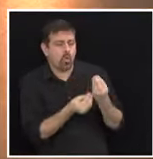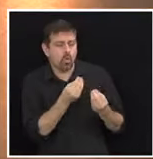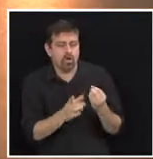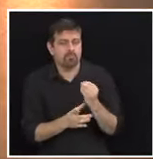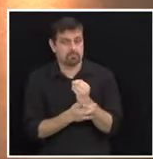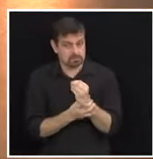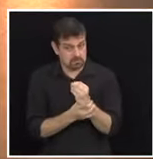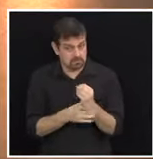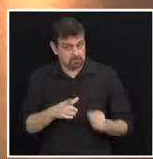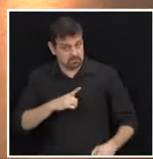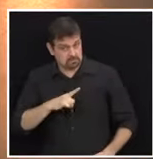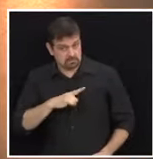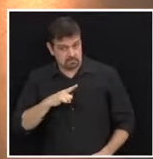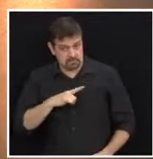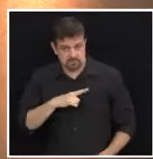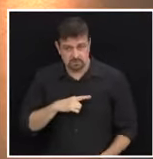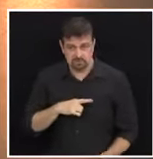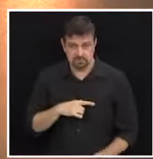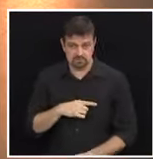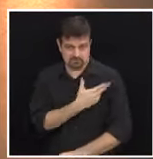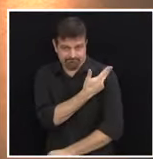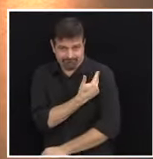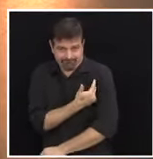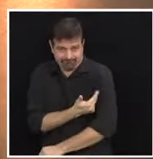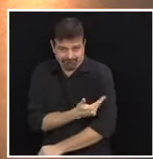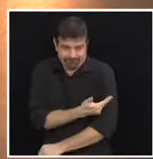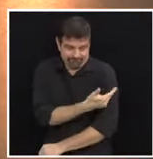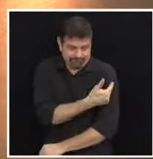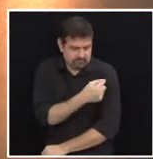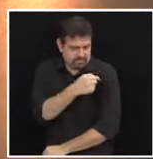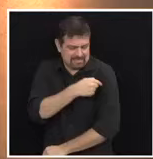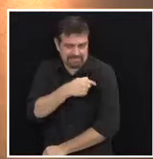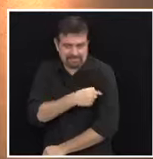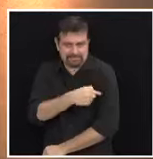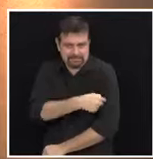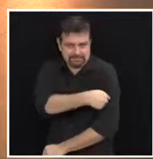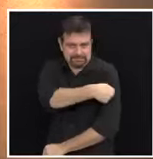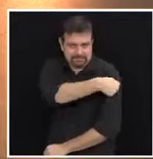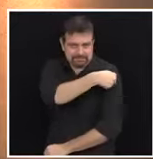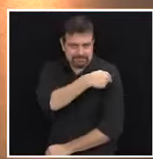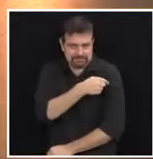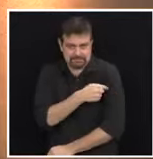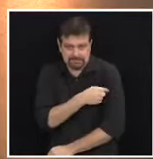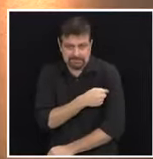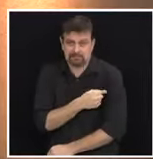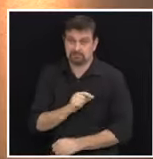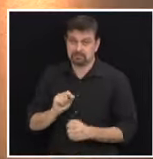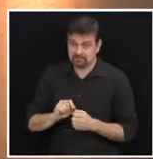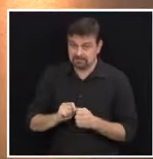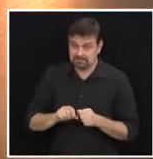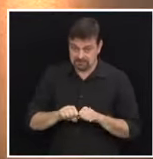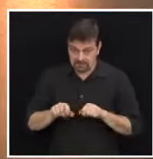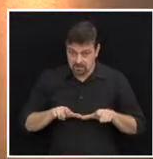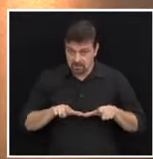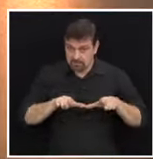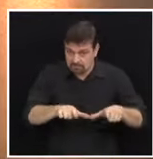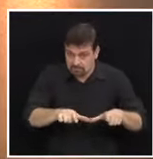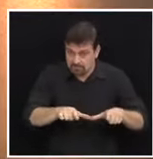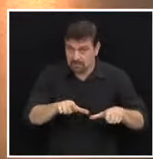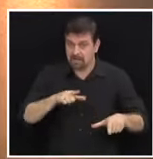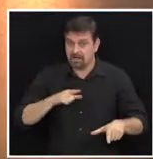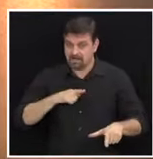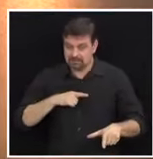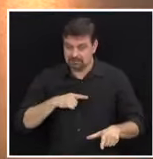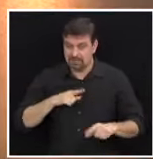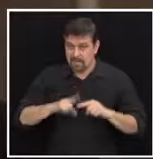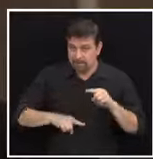biossegurança desses estúdios. Pedir se ele tem esse termo, se ele sabe, se é esterilizado,